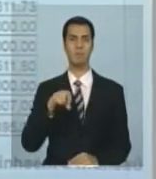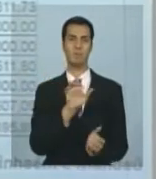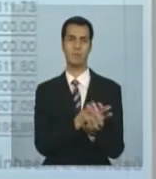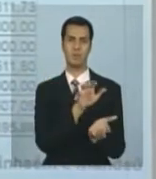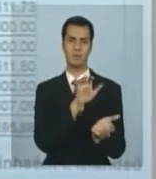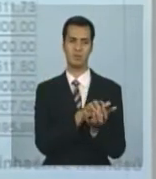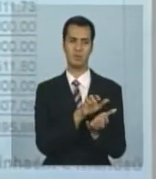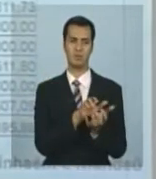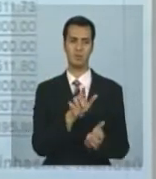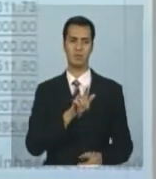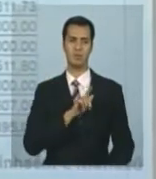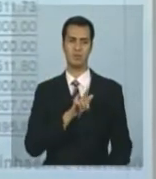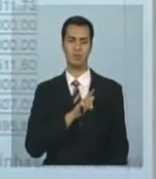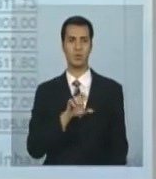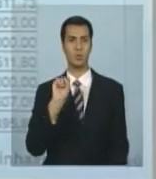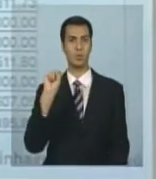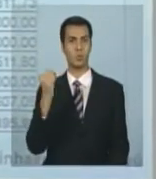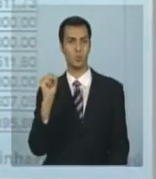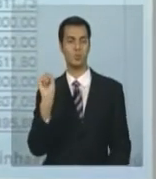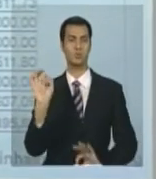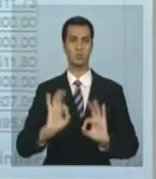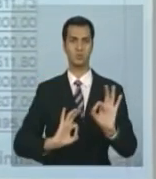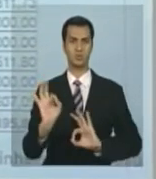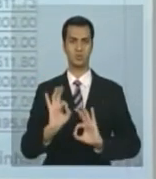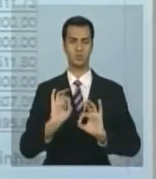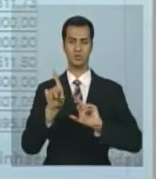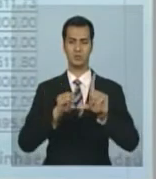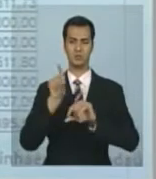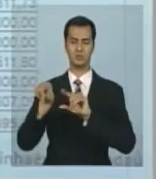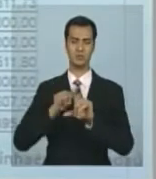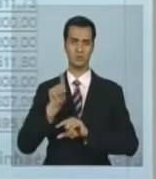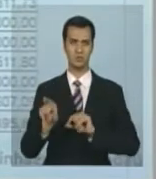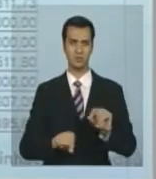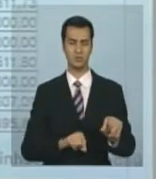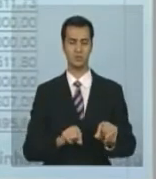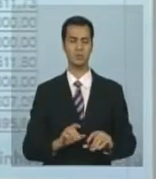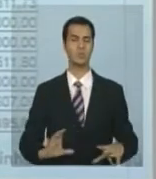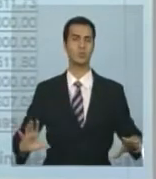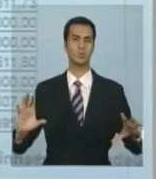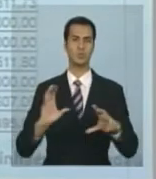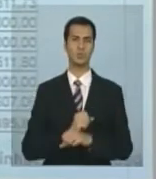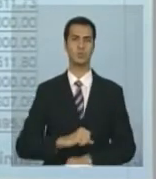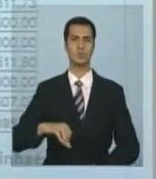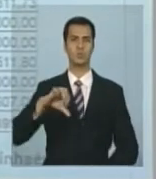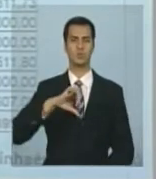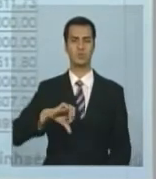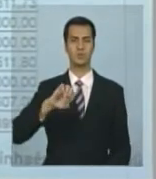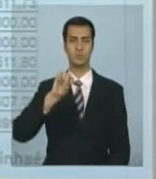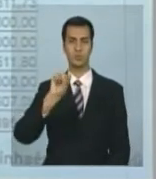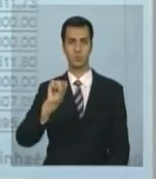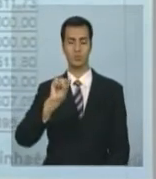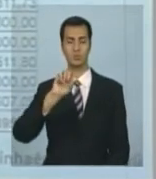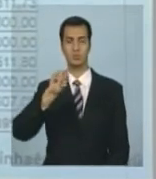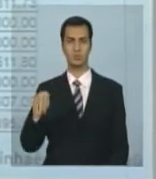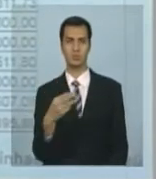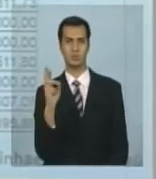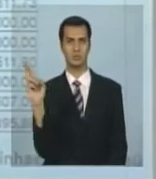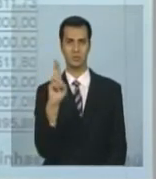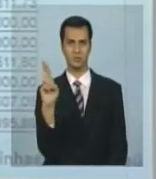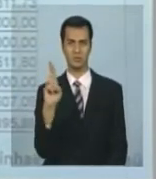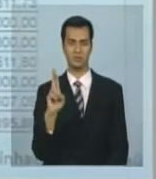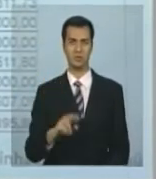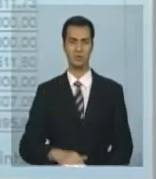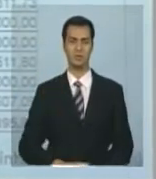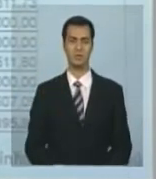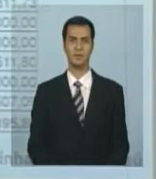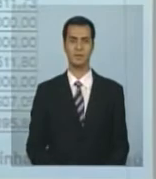Pernambuco, com 8 projetos que foram selecionados para um total de 98 milhões de reais.